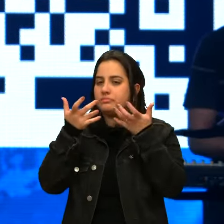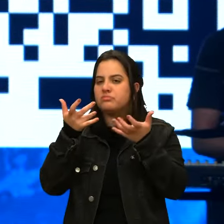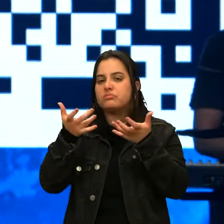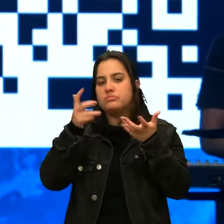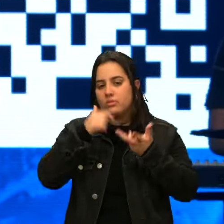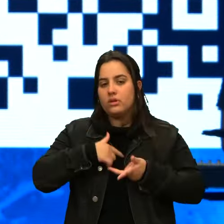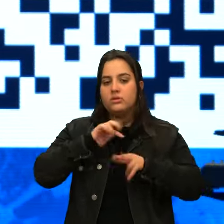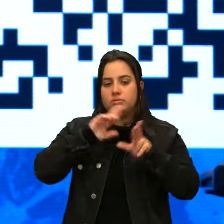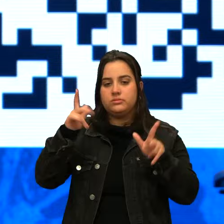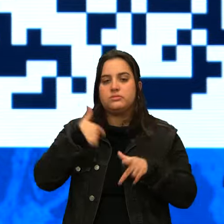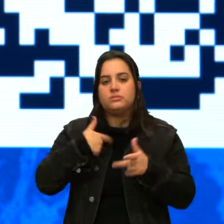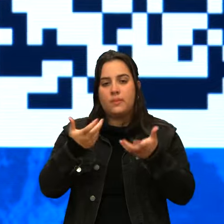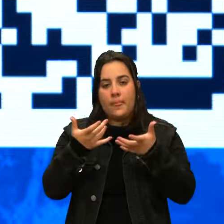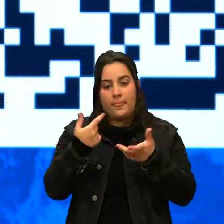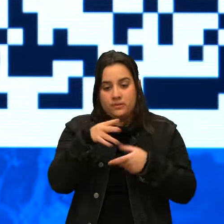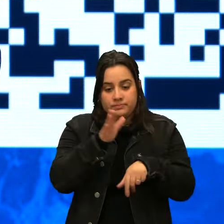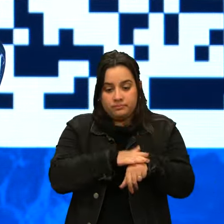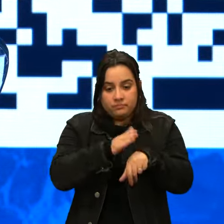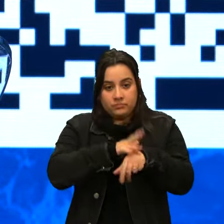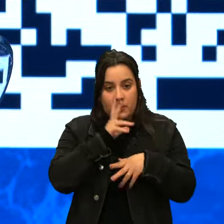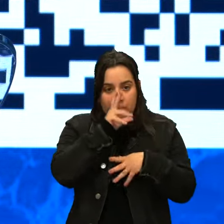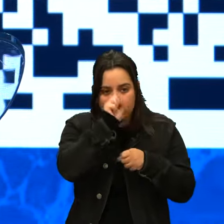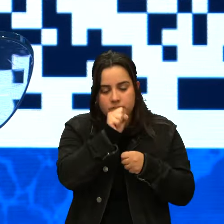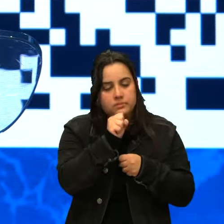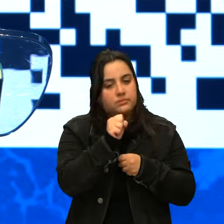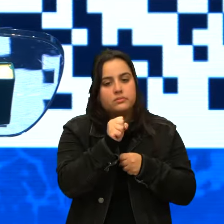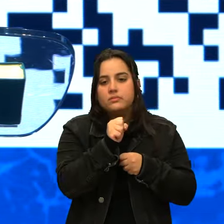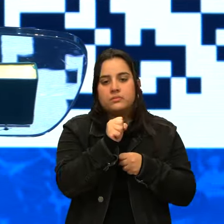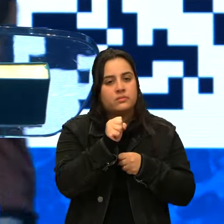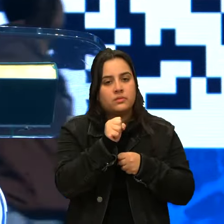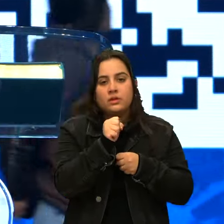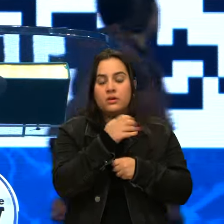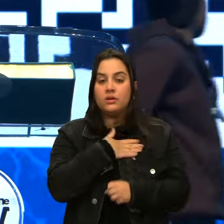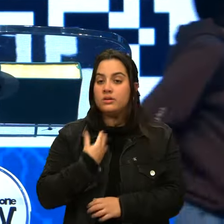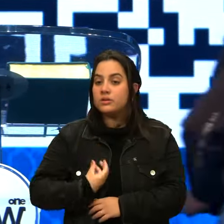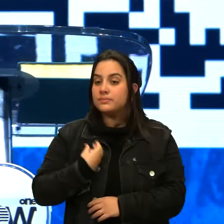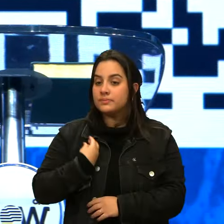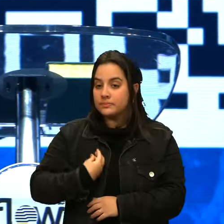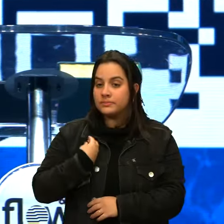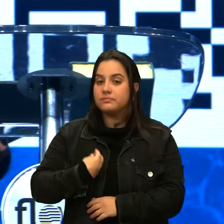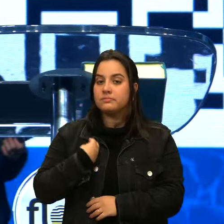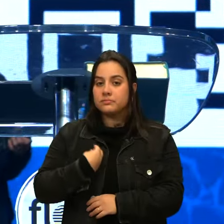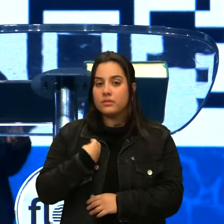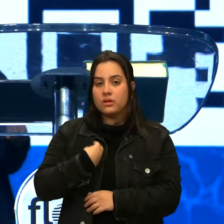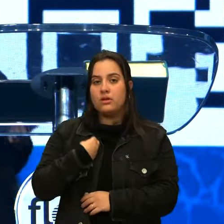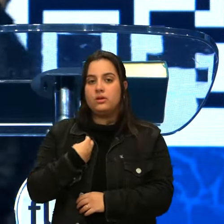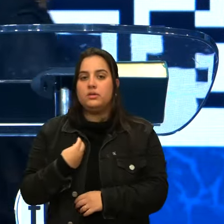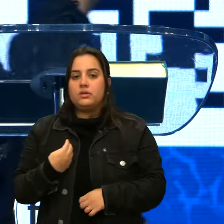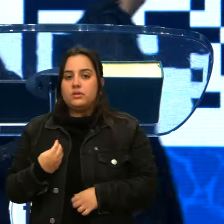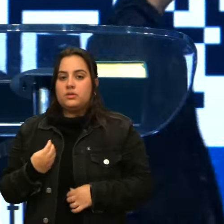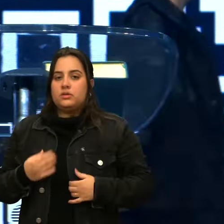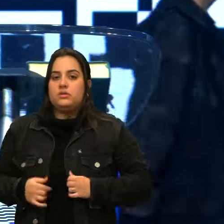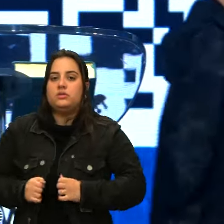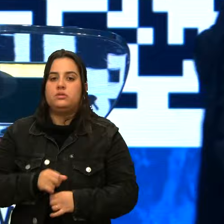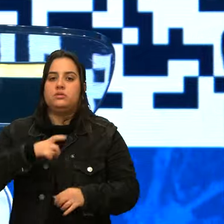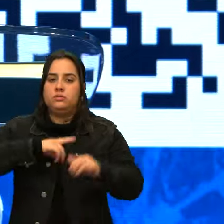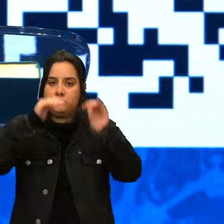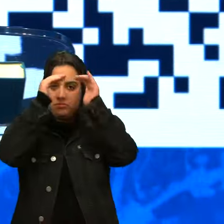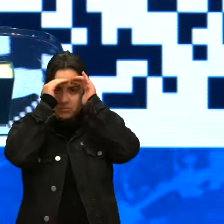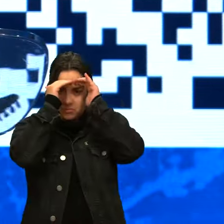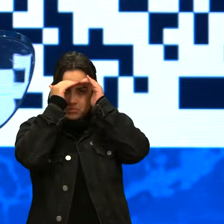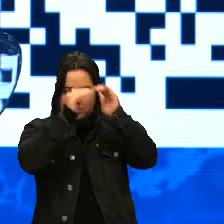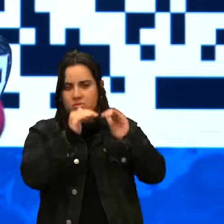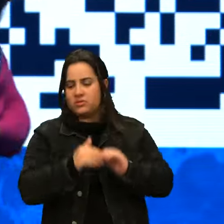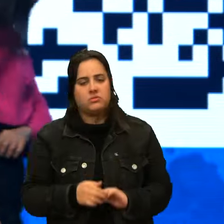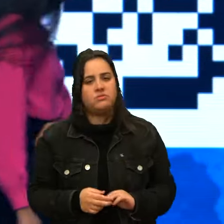vai ser na sua força. Eu, a minha vida inteira, lutei contra a desobediência. Eu